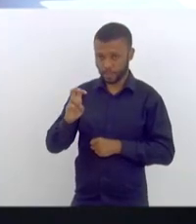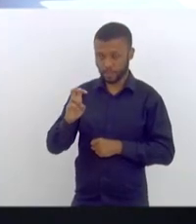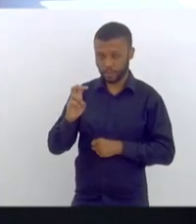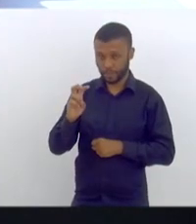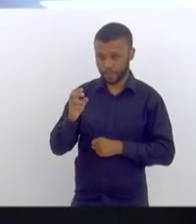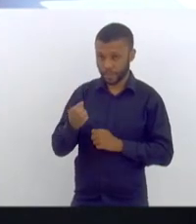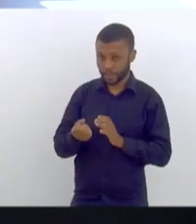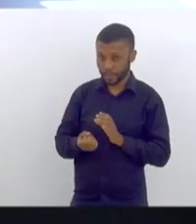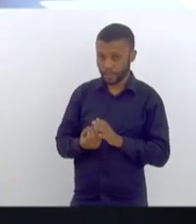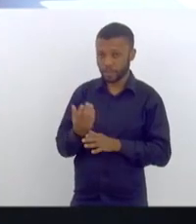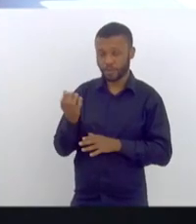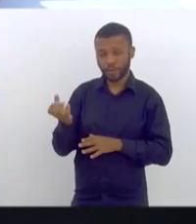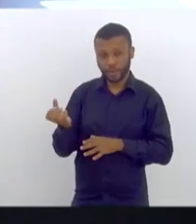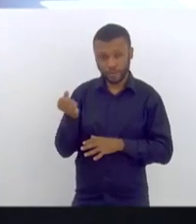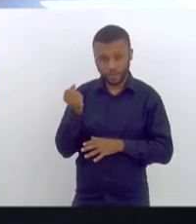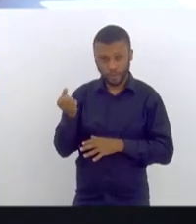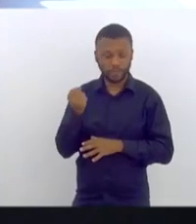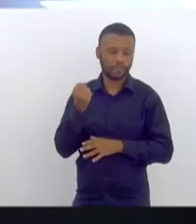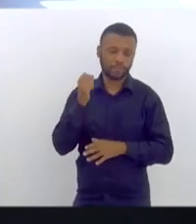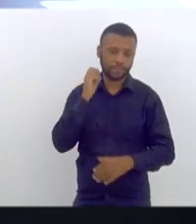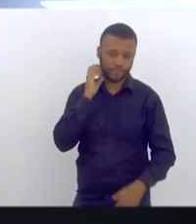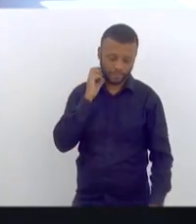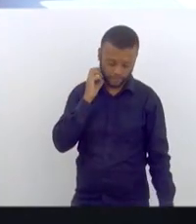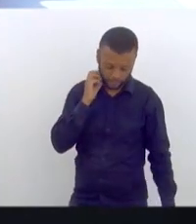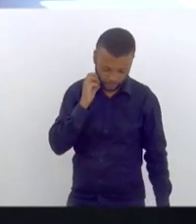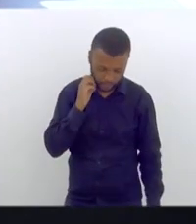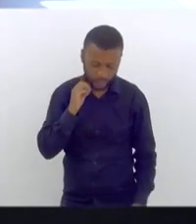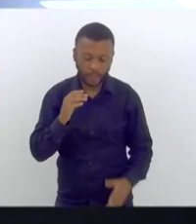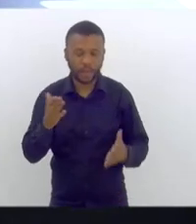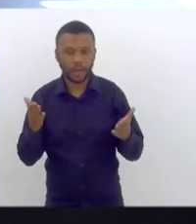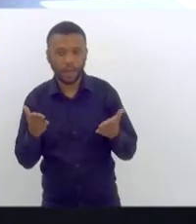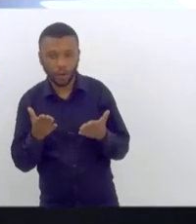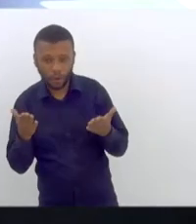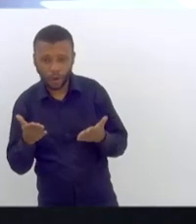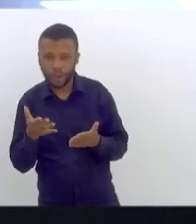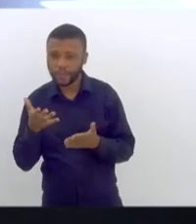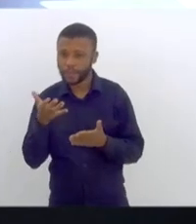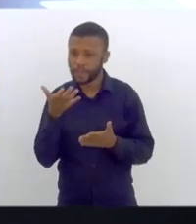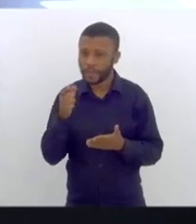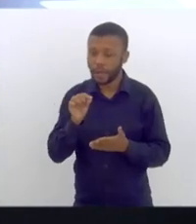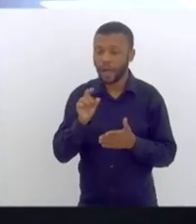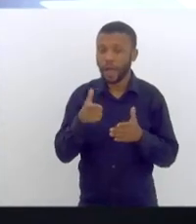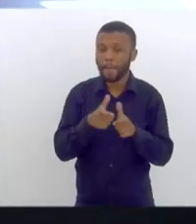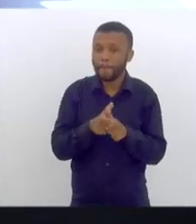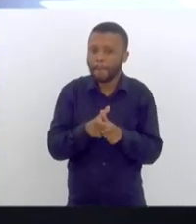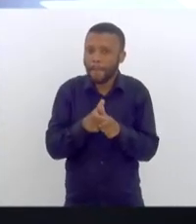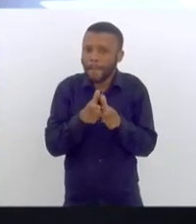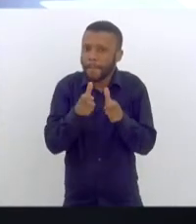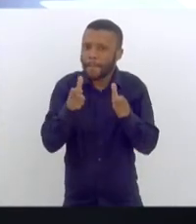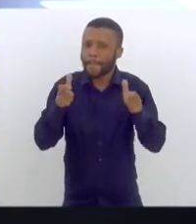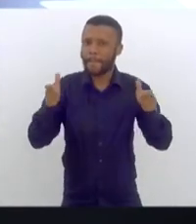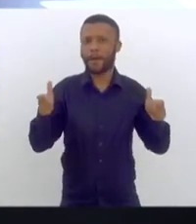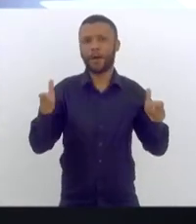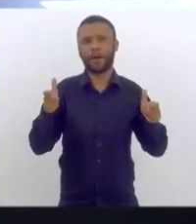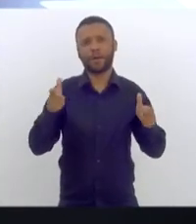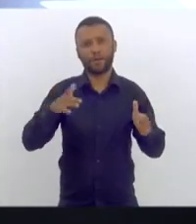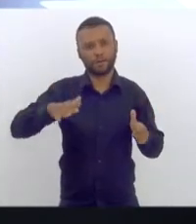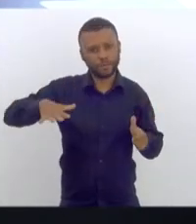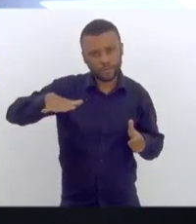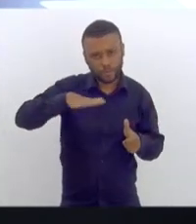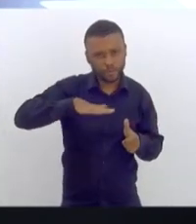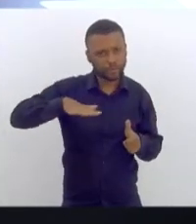fundo através de lei e agora você quer ampliar esse fundo da nossa agilidade